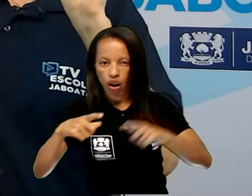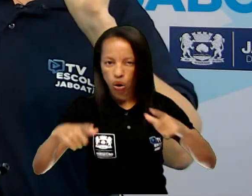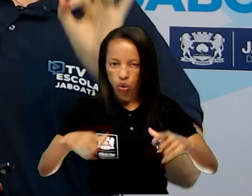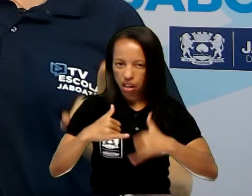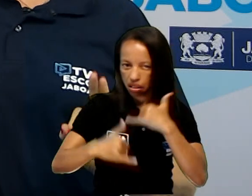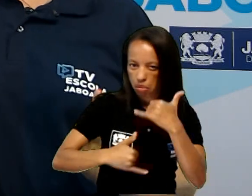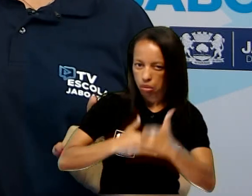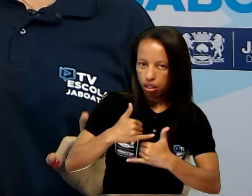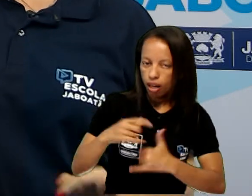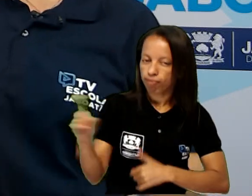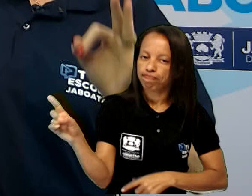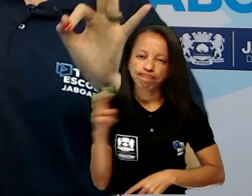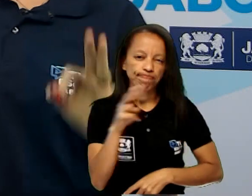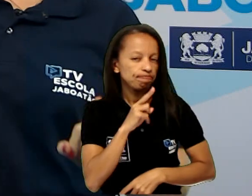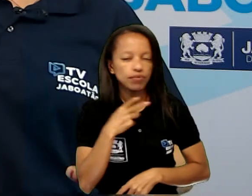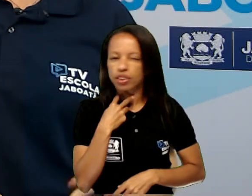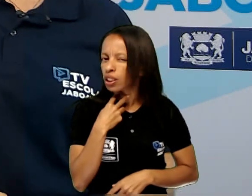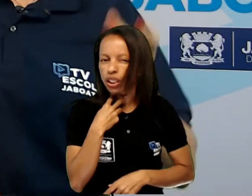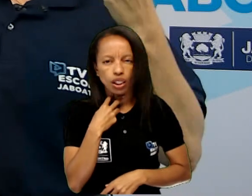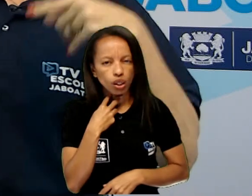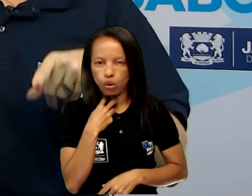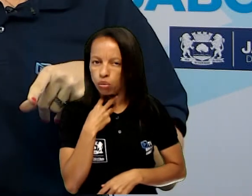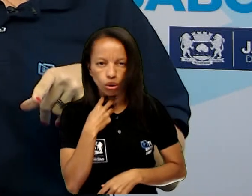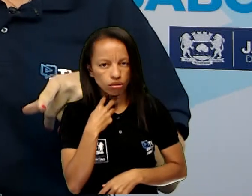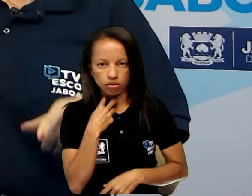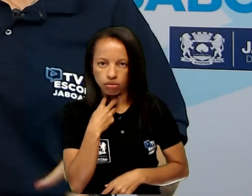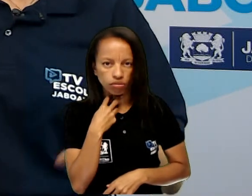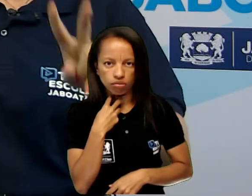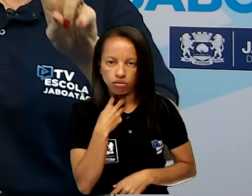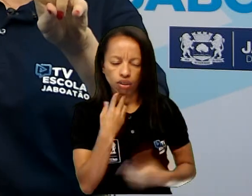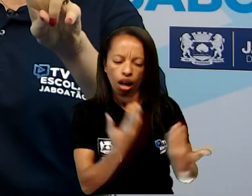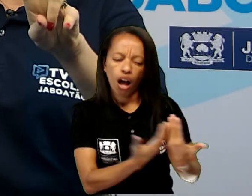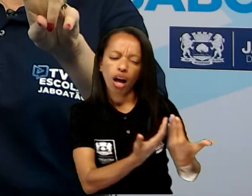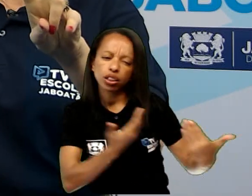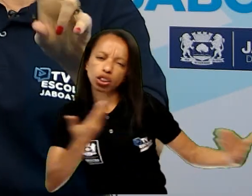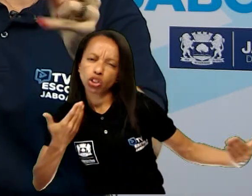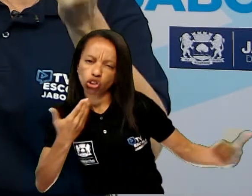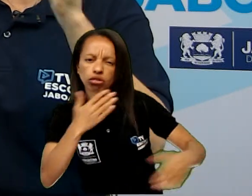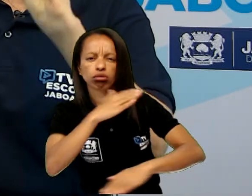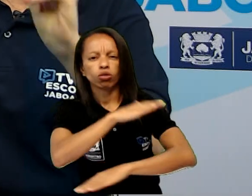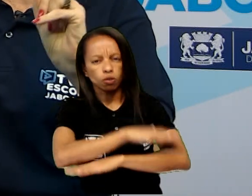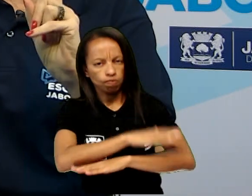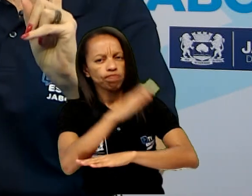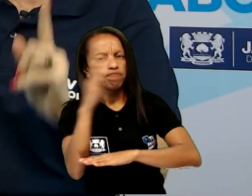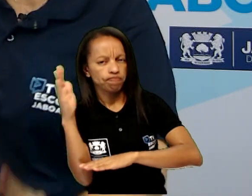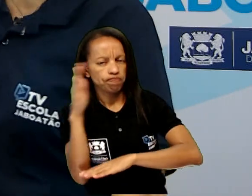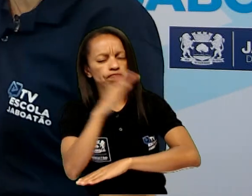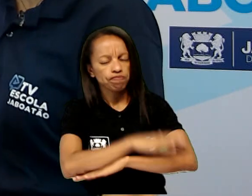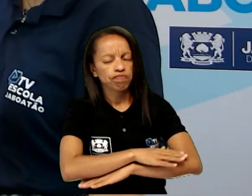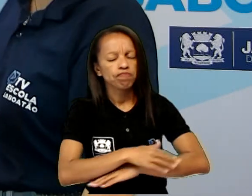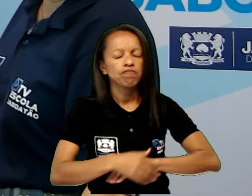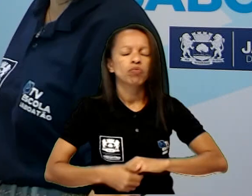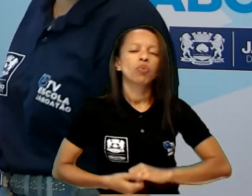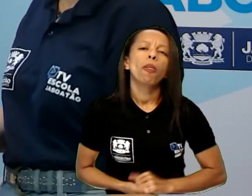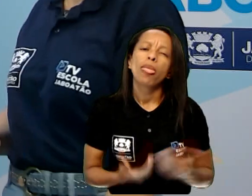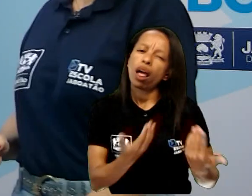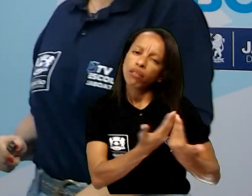Onde tiver grade de proteção, não chega perto. E sem grade de proteção, o cordel é dobrado. Não chega perto de jeito nenhum.